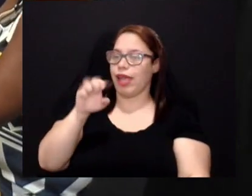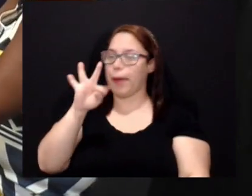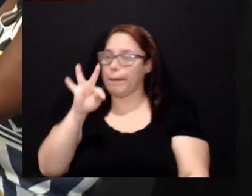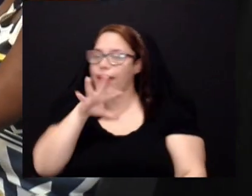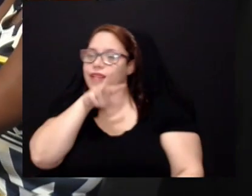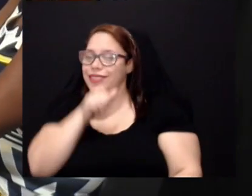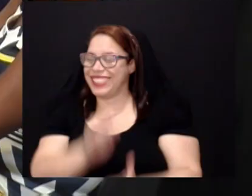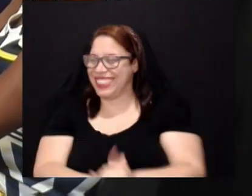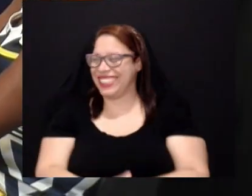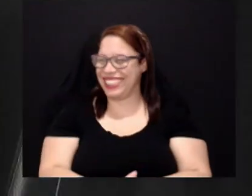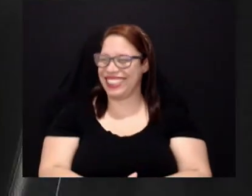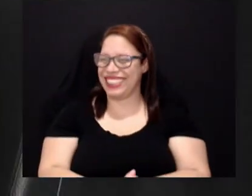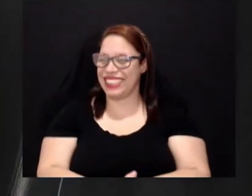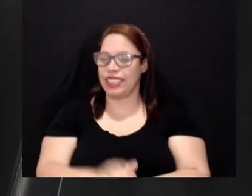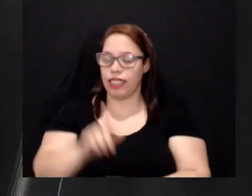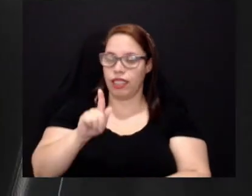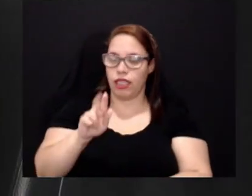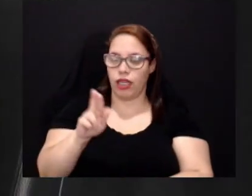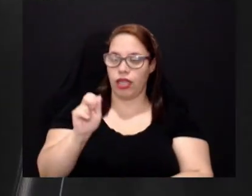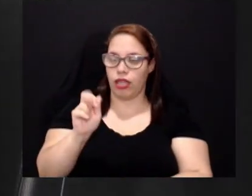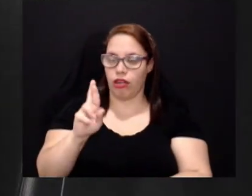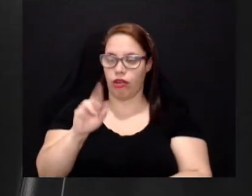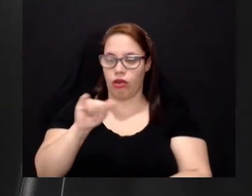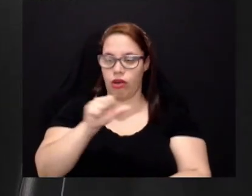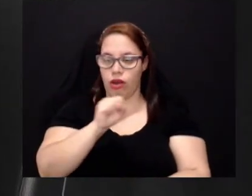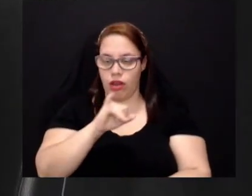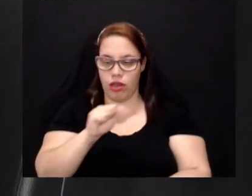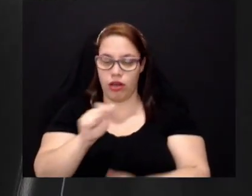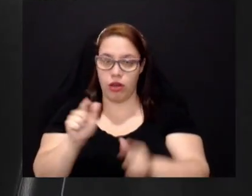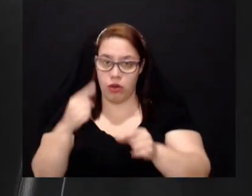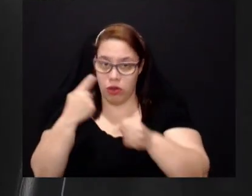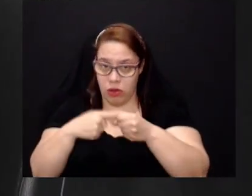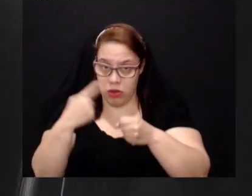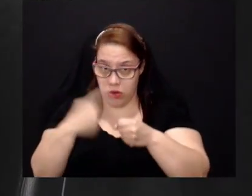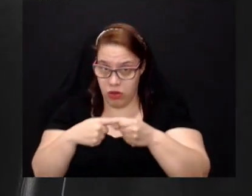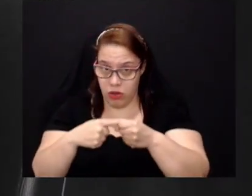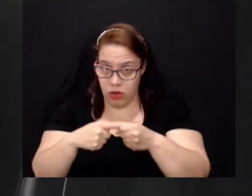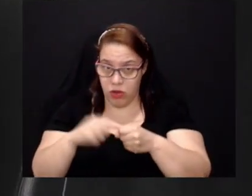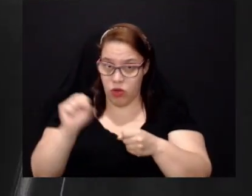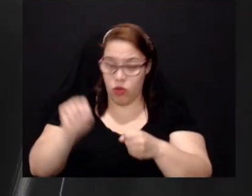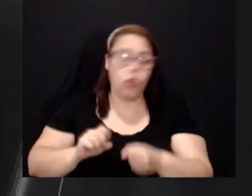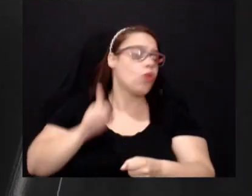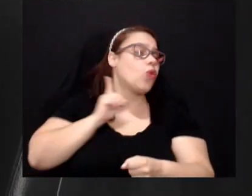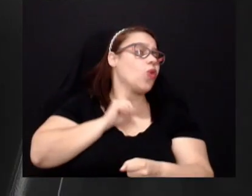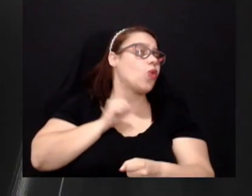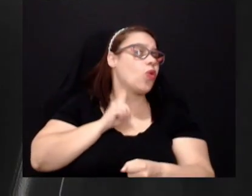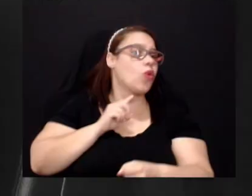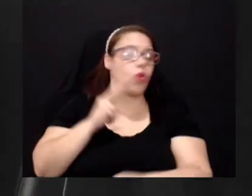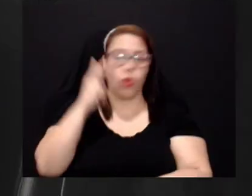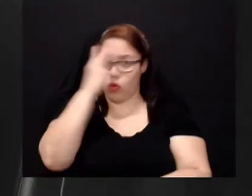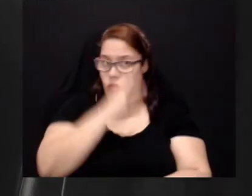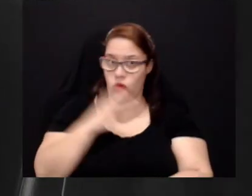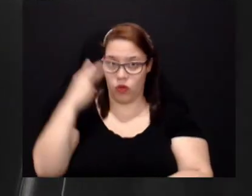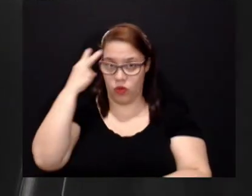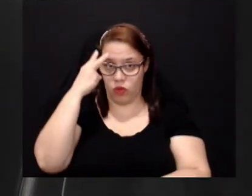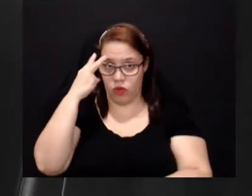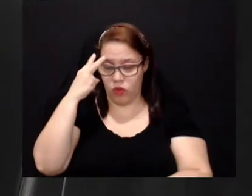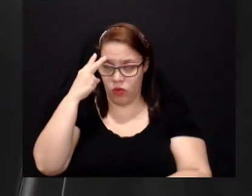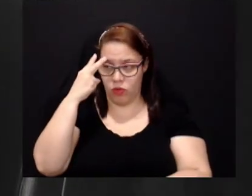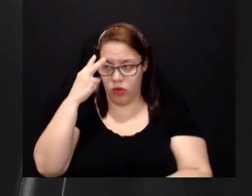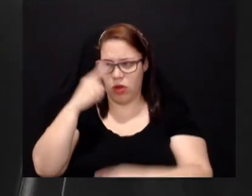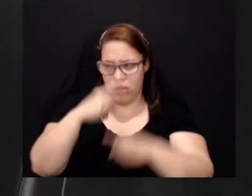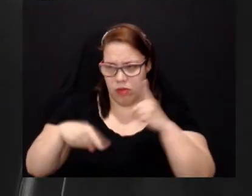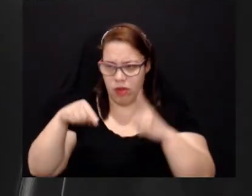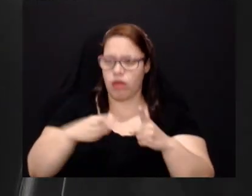Eu sou de Guaranésia, que é uma cidade pequenininha, bem no sul de Minas, mais ou menos umas 2 horas e meia daqui de Campinas. E